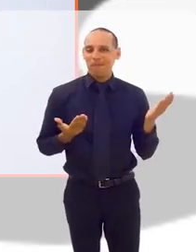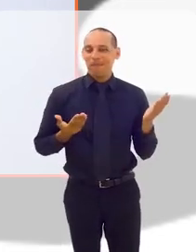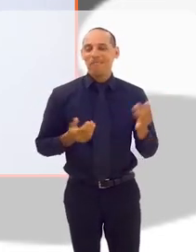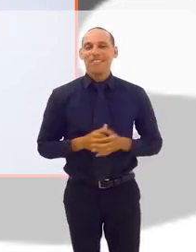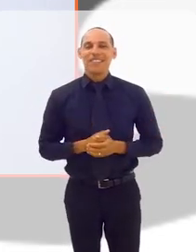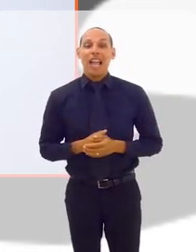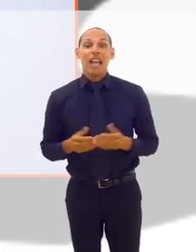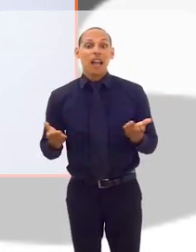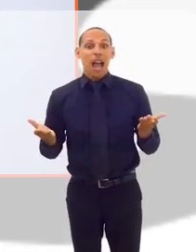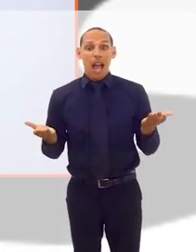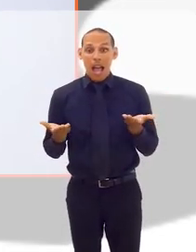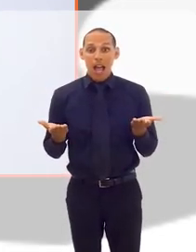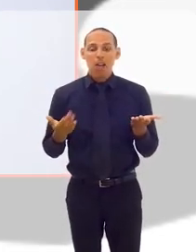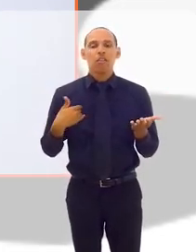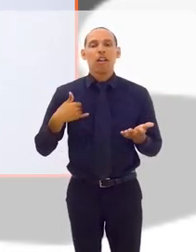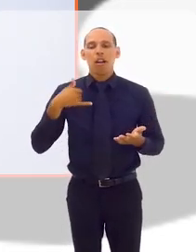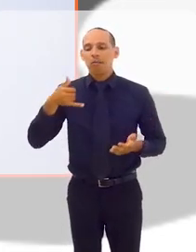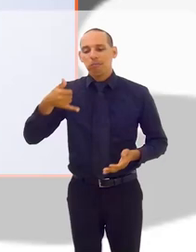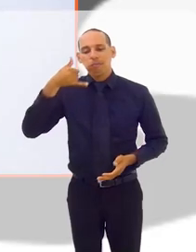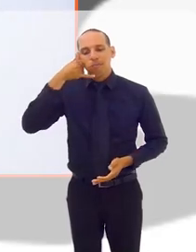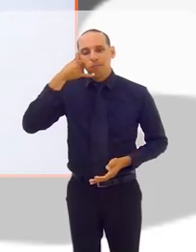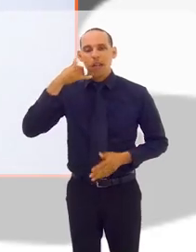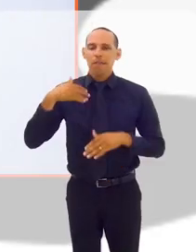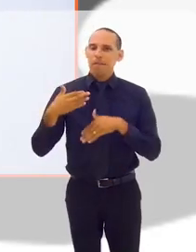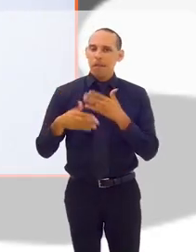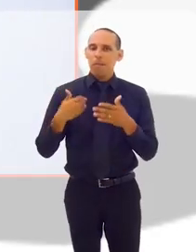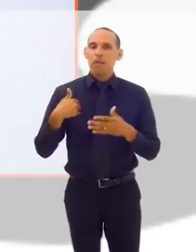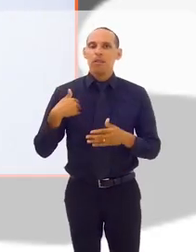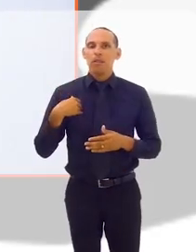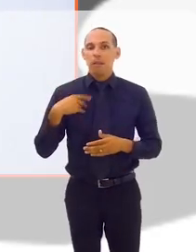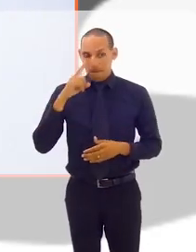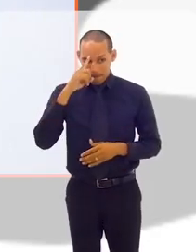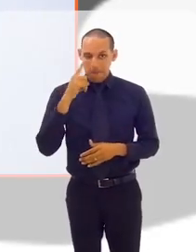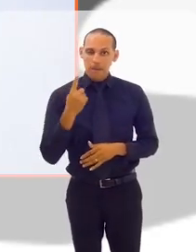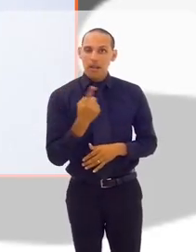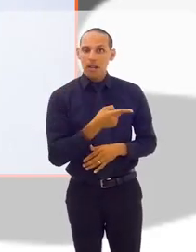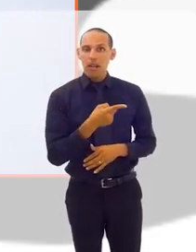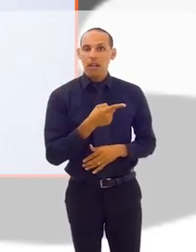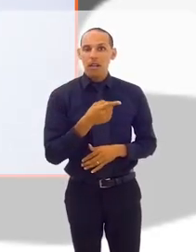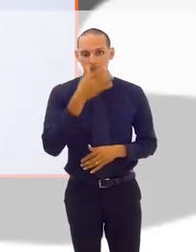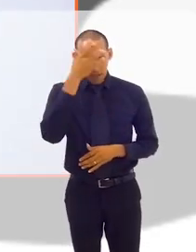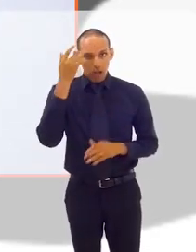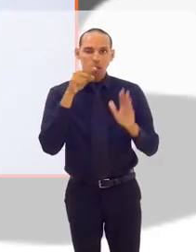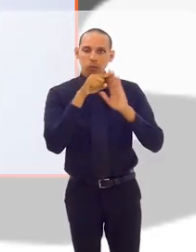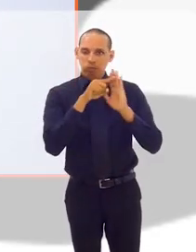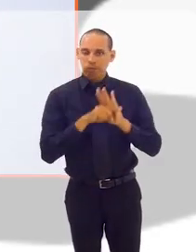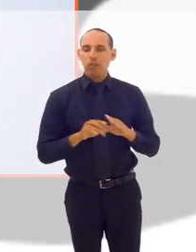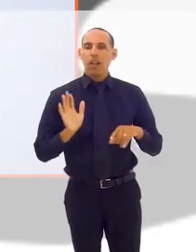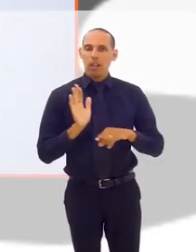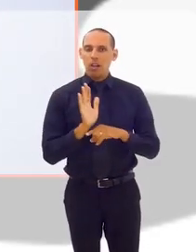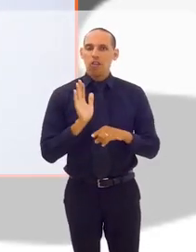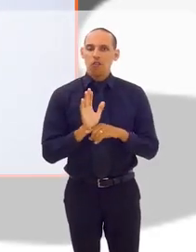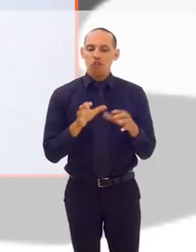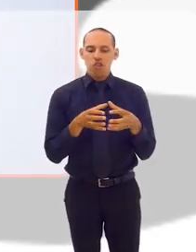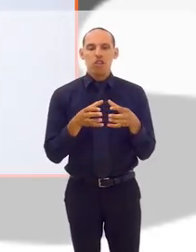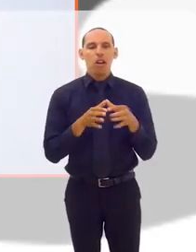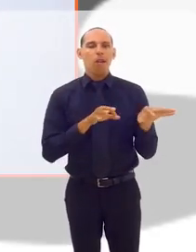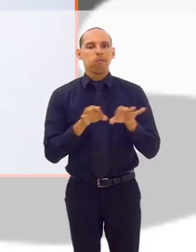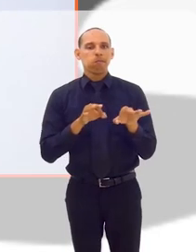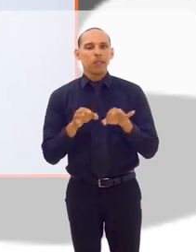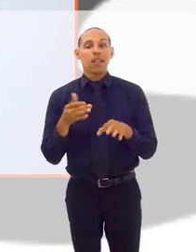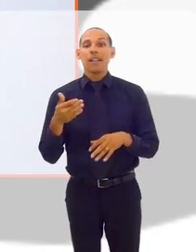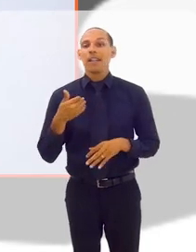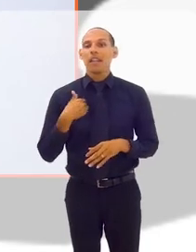11 970 19 6679. Por enquanto eu estou atendendo as ligações, depois eu redireciono para os consultores. A gente está montando